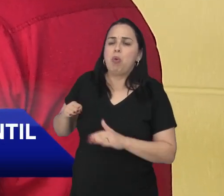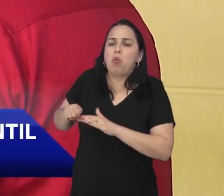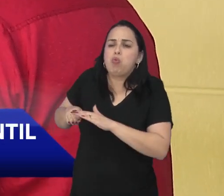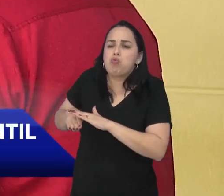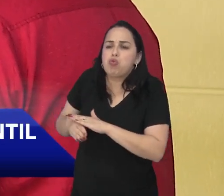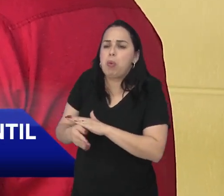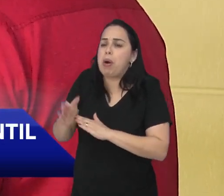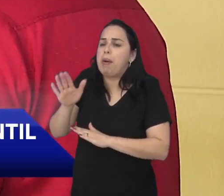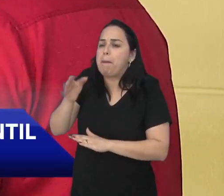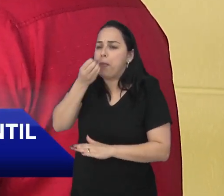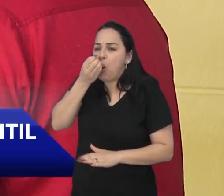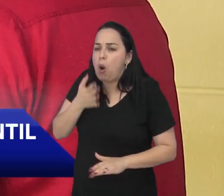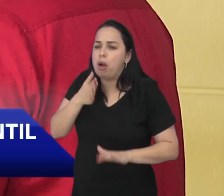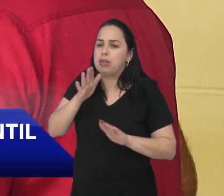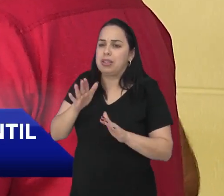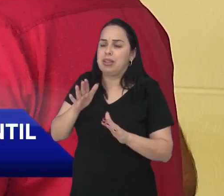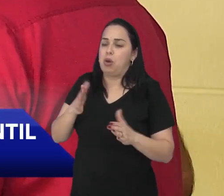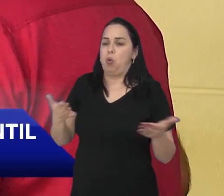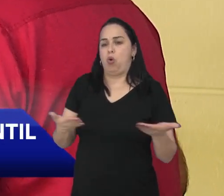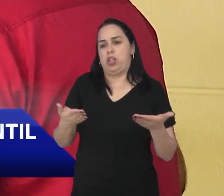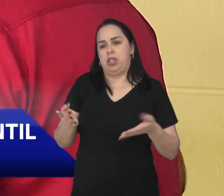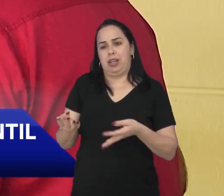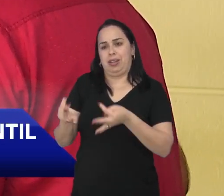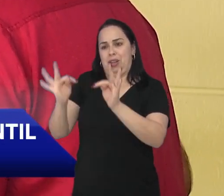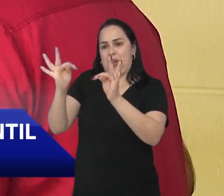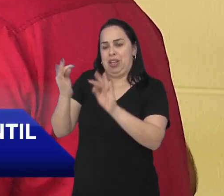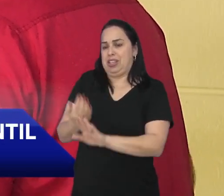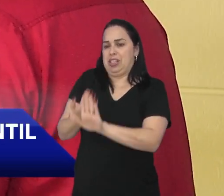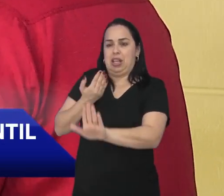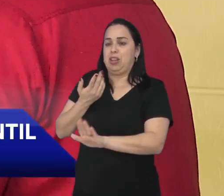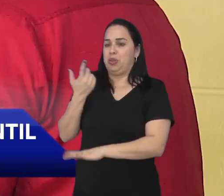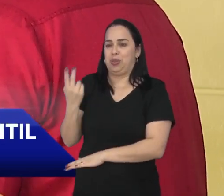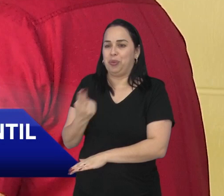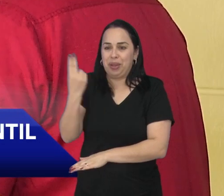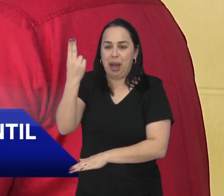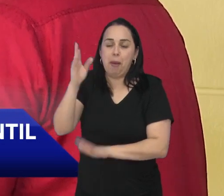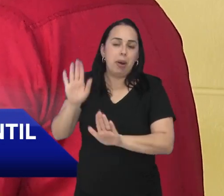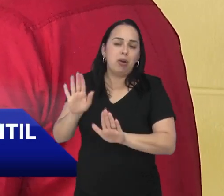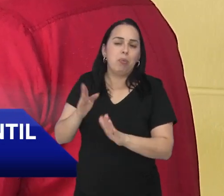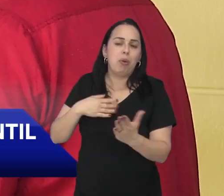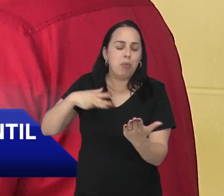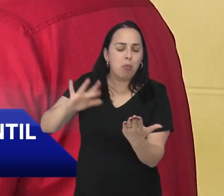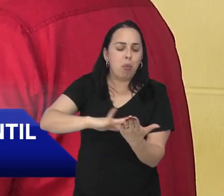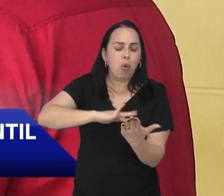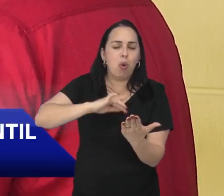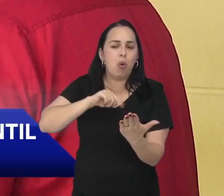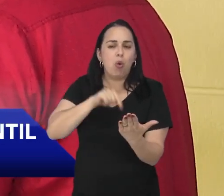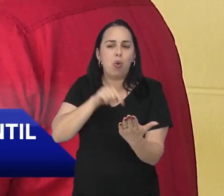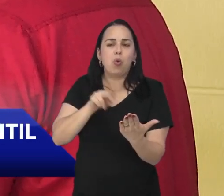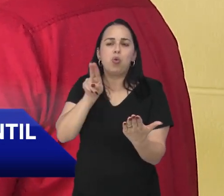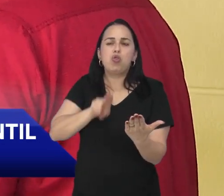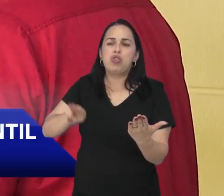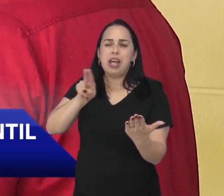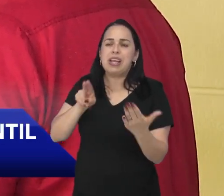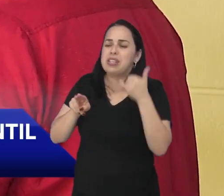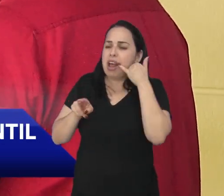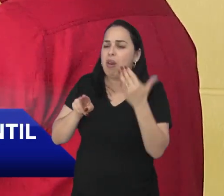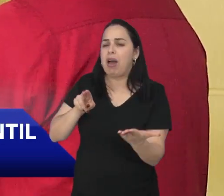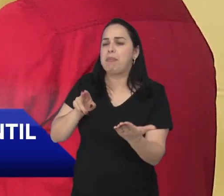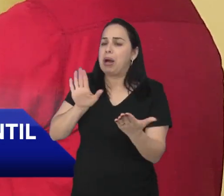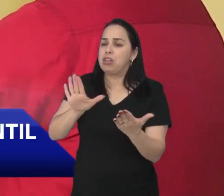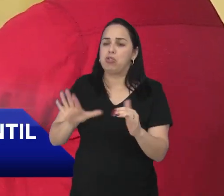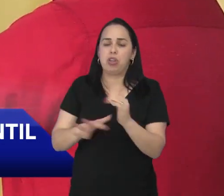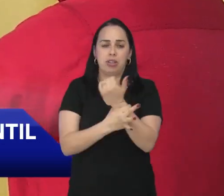esses hábitos saudáveis, né? Não tem como ficar sem tecnologia hoje, mas como utilizar isso de uma maneira segura para crianças e